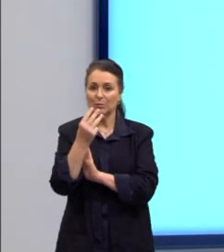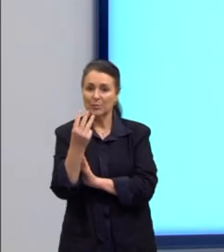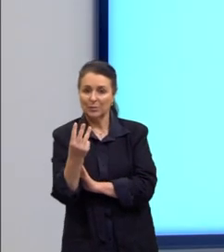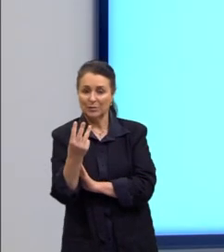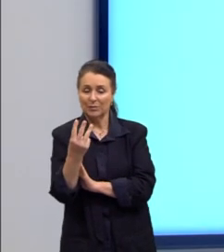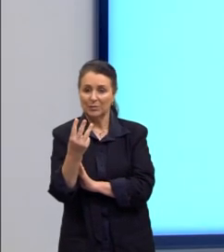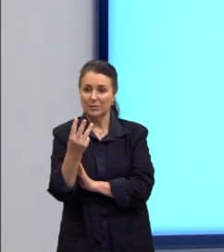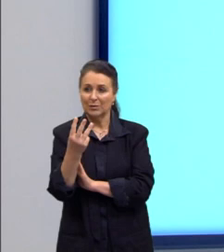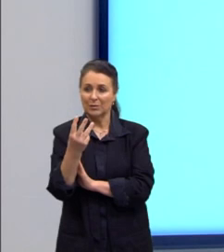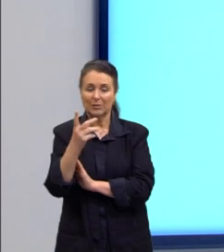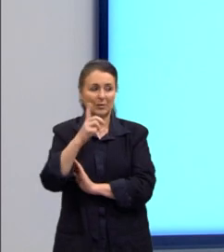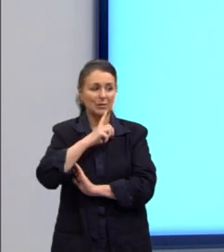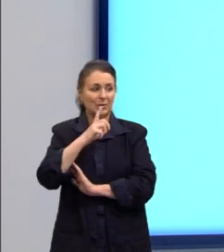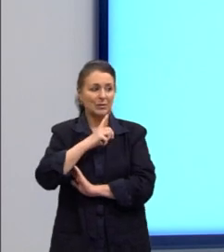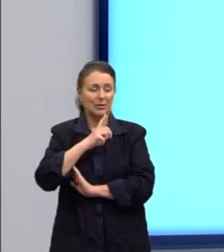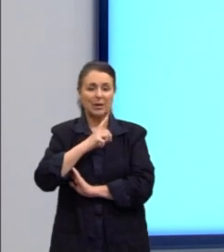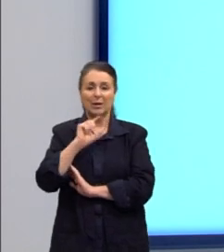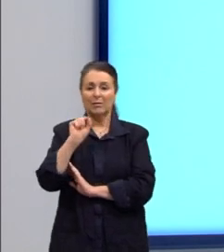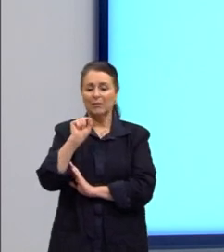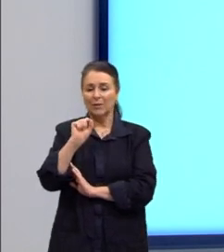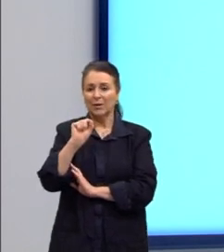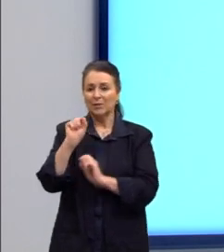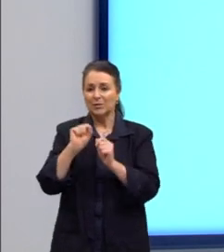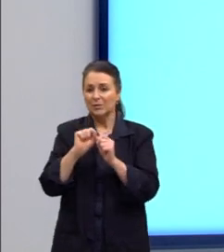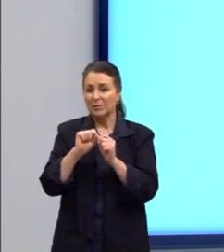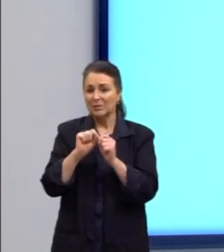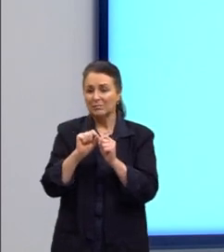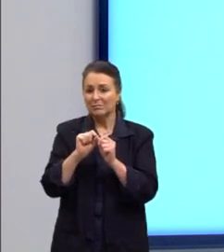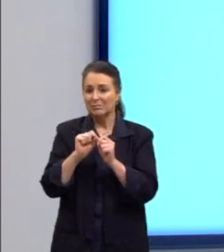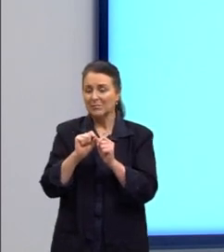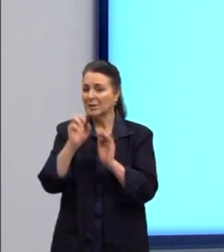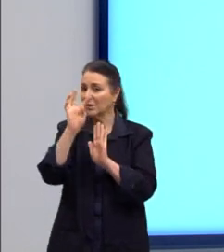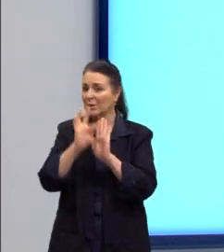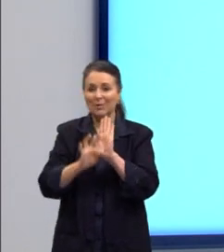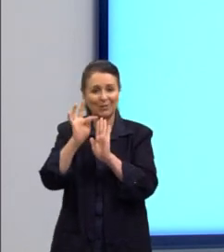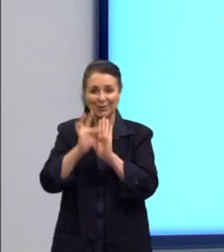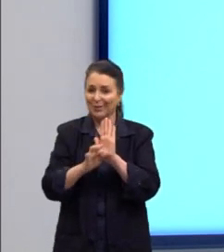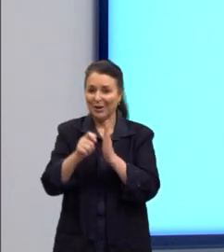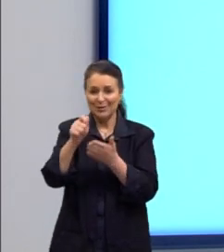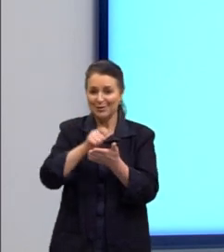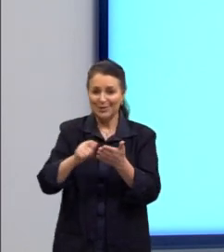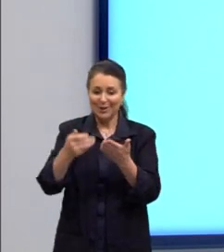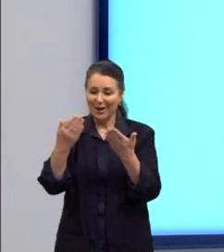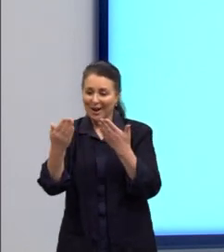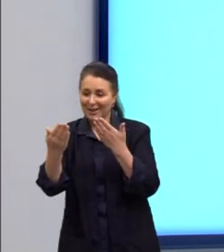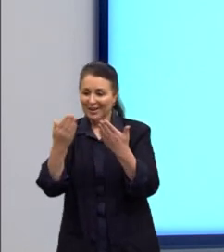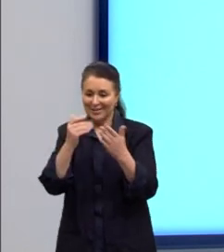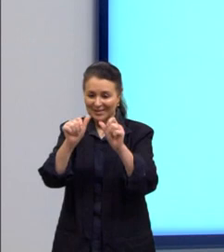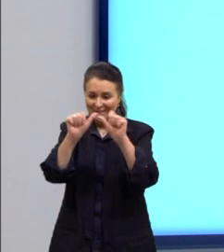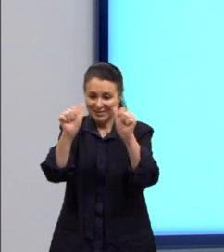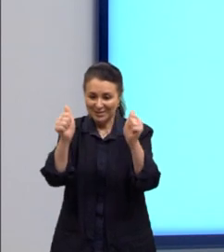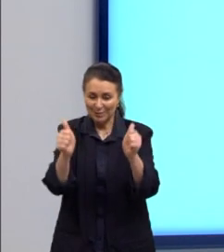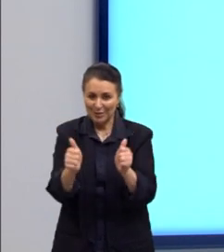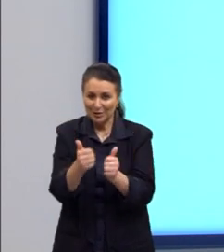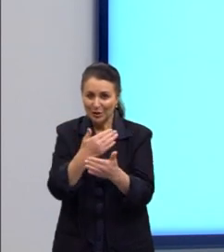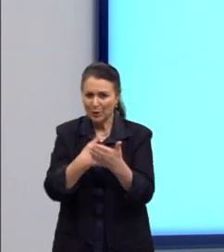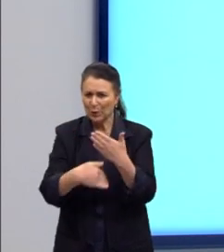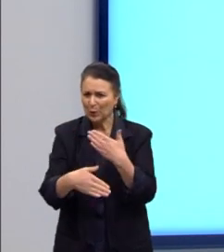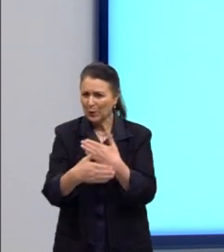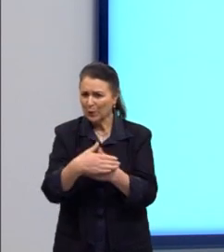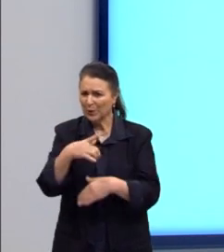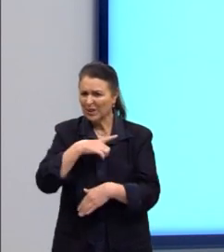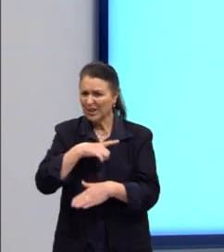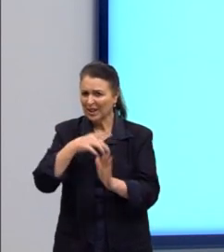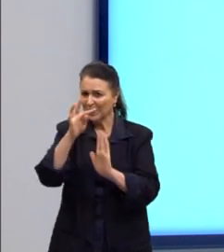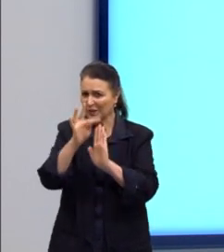nós temos que que a gente faz com esse texto 3 que não é um texto escrito a gente analisa tudo que tem nele e o que é tudo